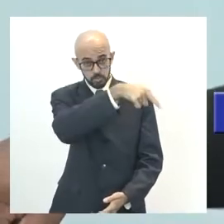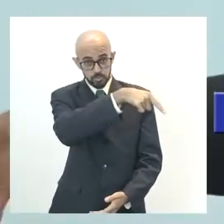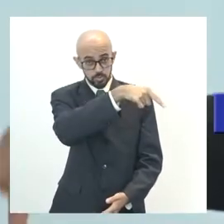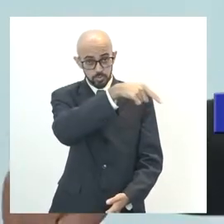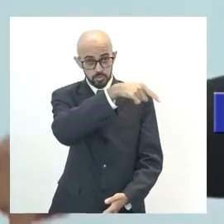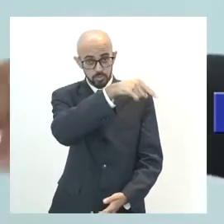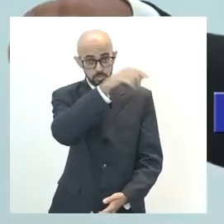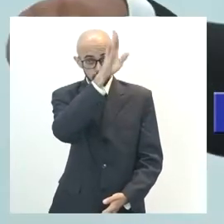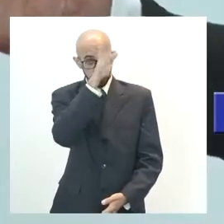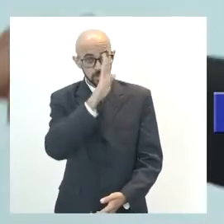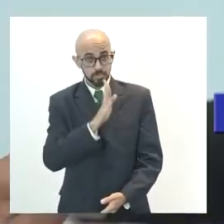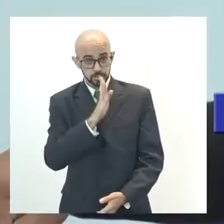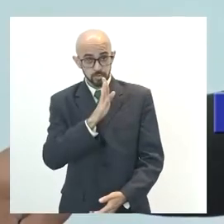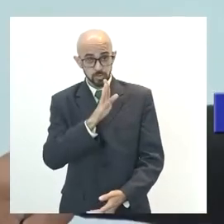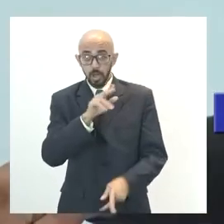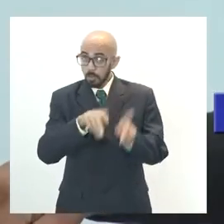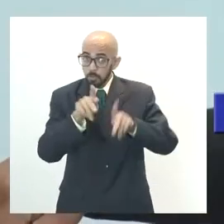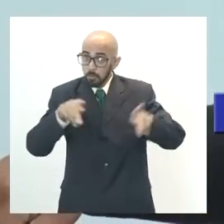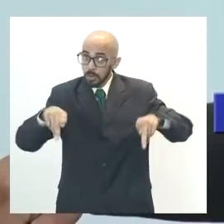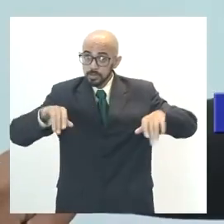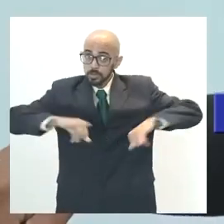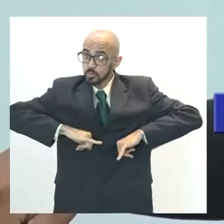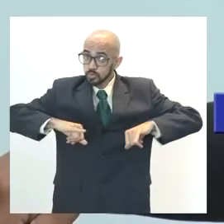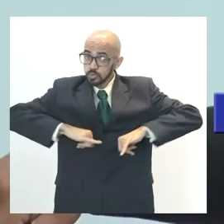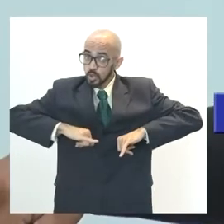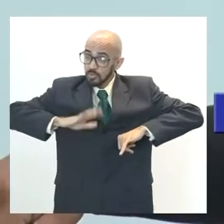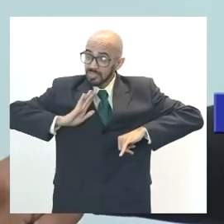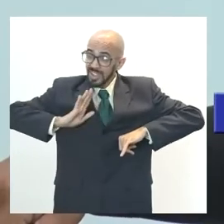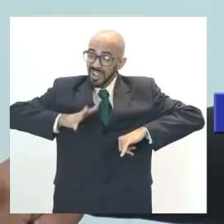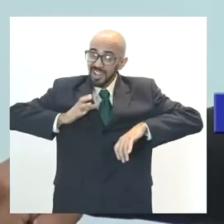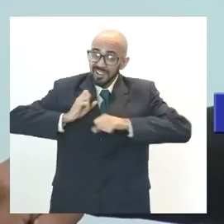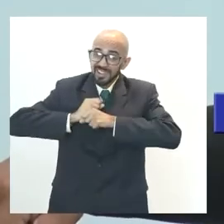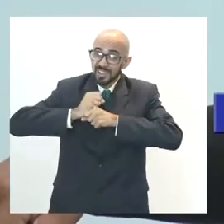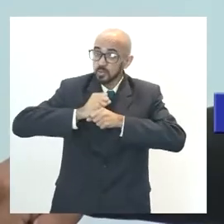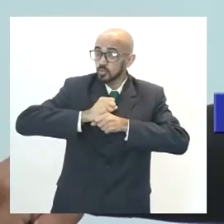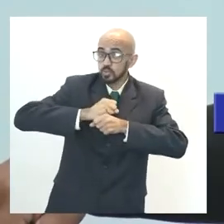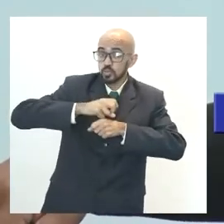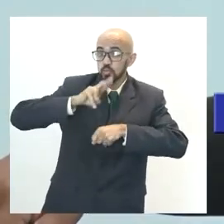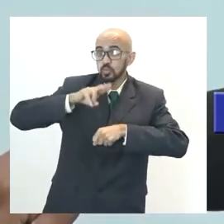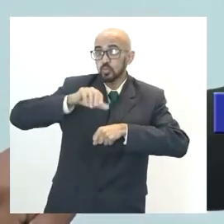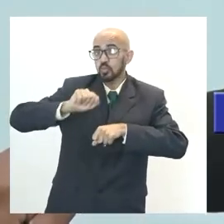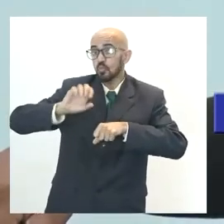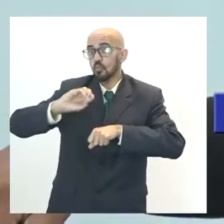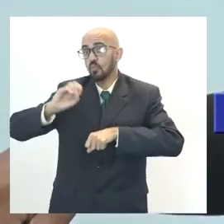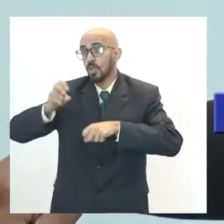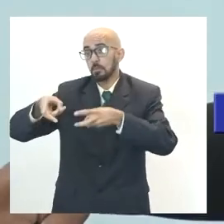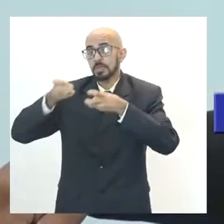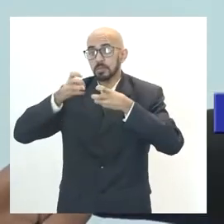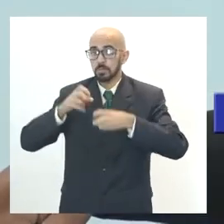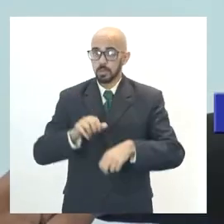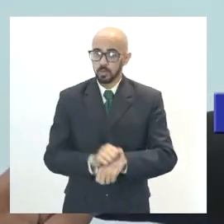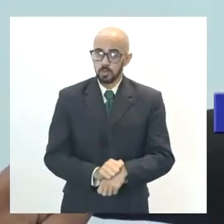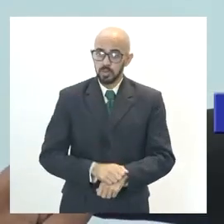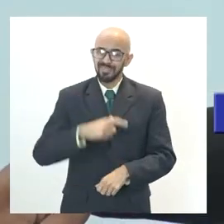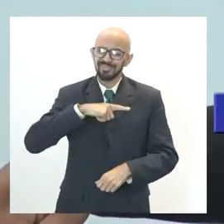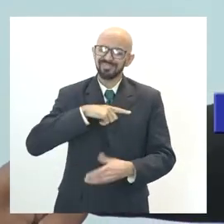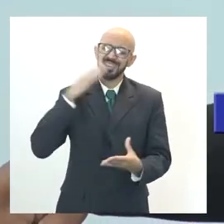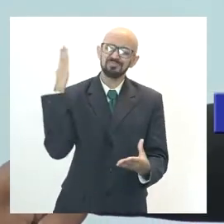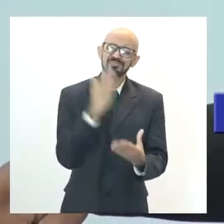formação eles sofrem isso há anos ninguém nunca observando e me dizer essas ações na